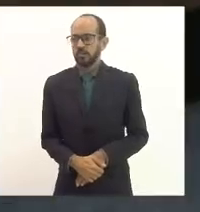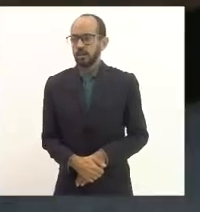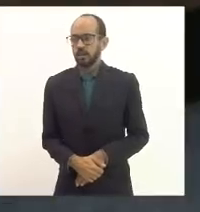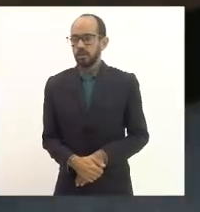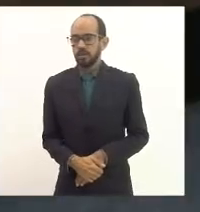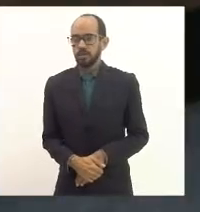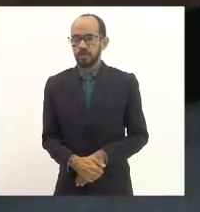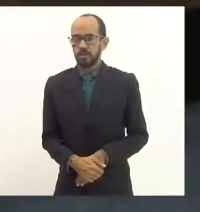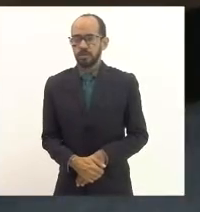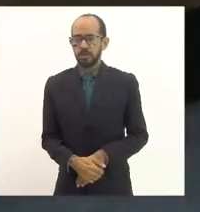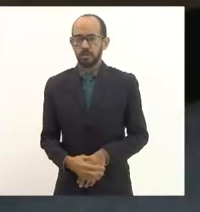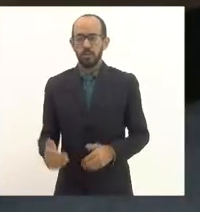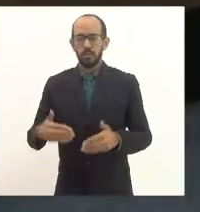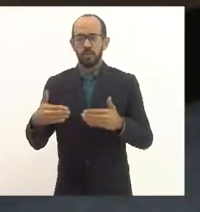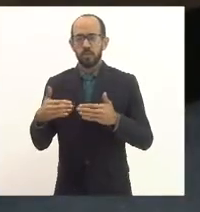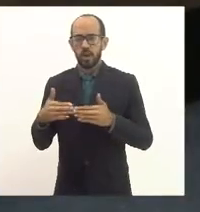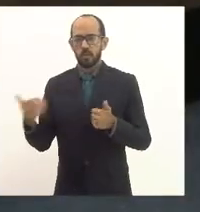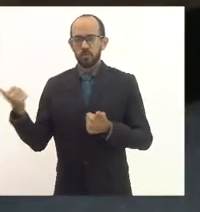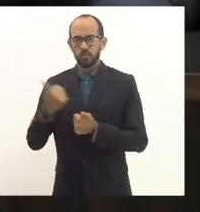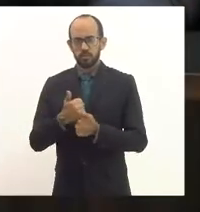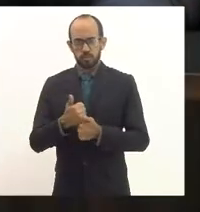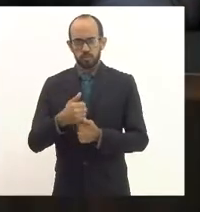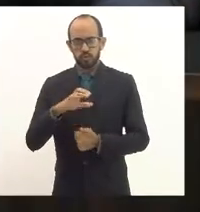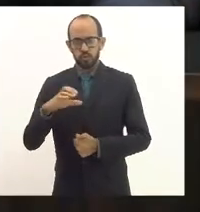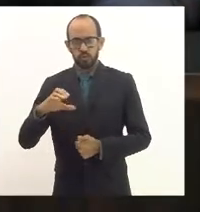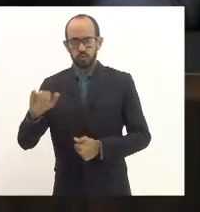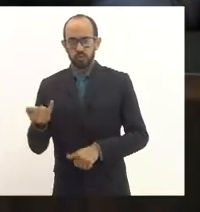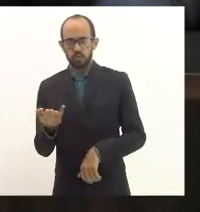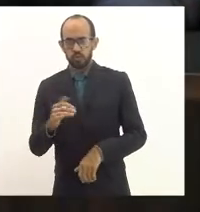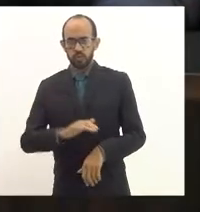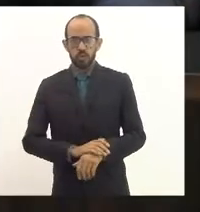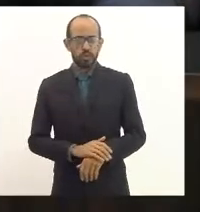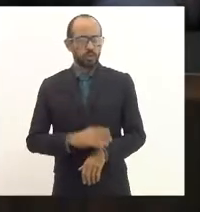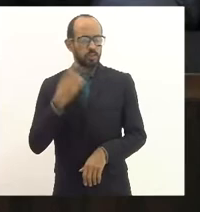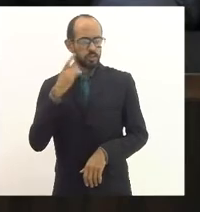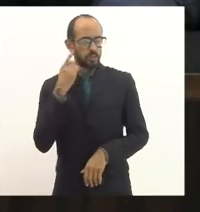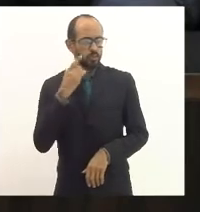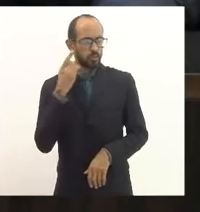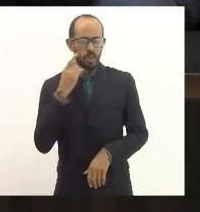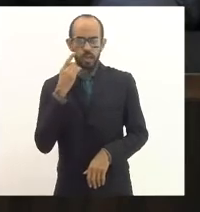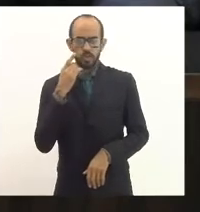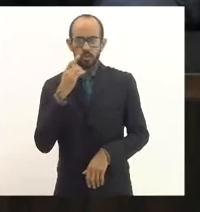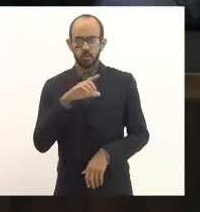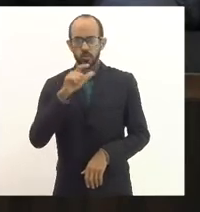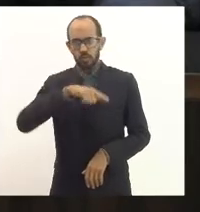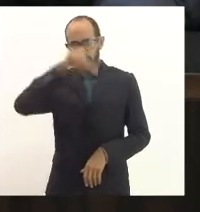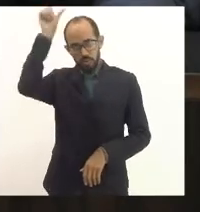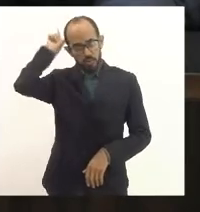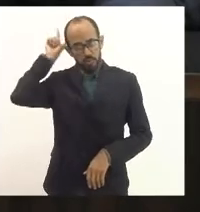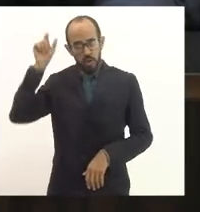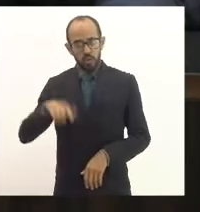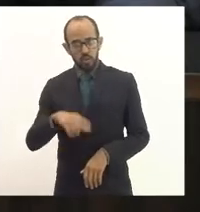Favorável nos termos do substitutivo da CCJ. Pela Comissão de Tributação, deputado Luiz Paulo.